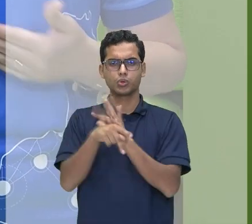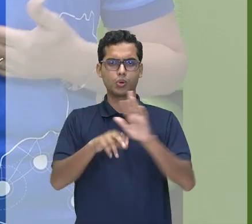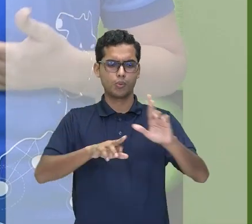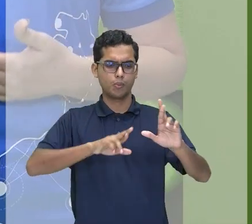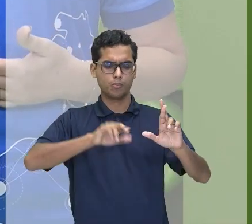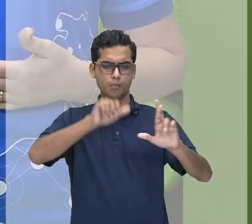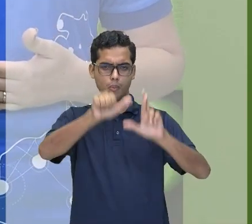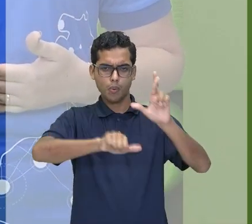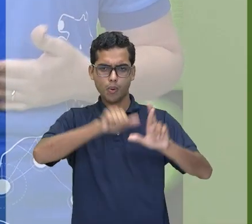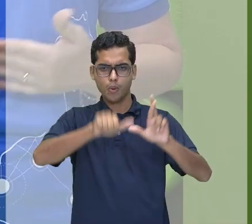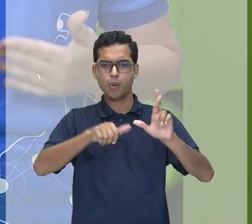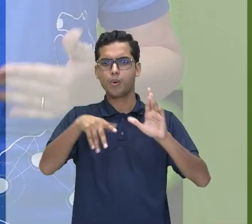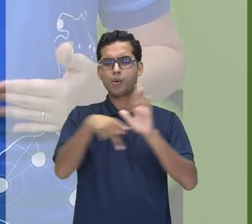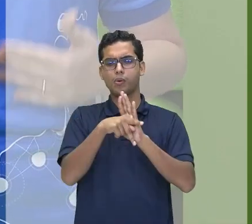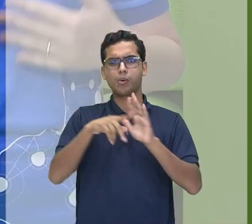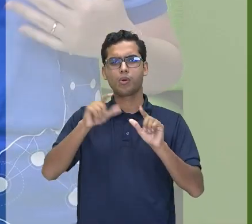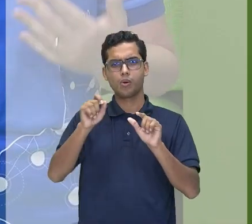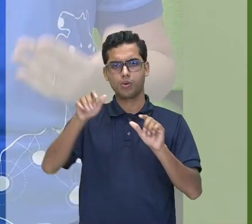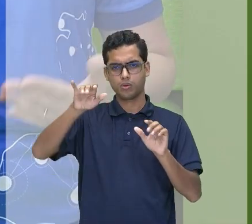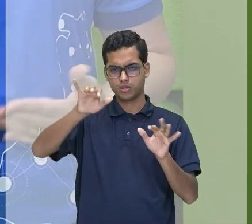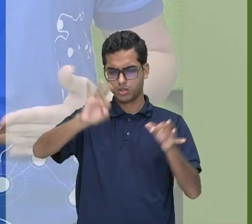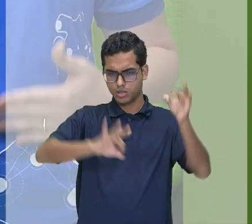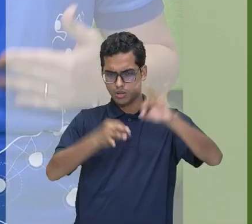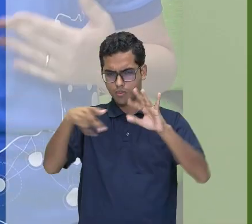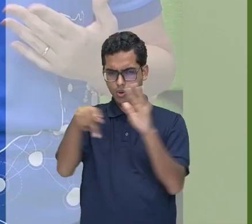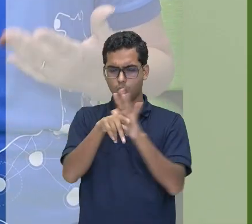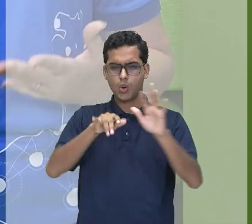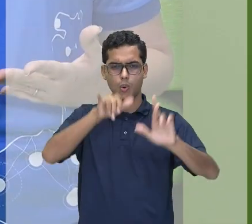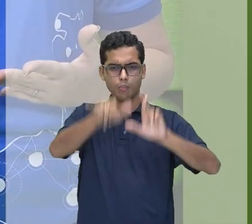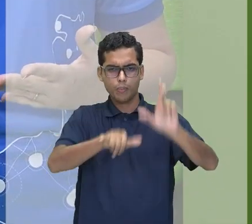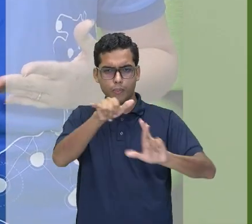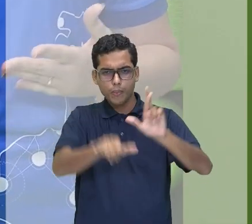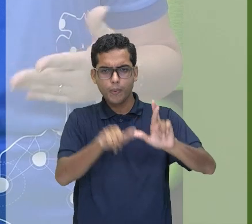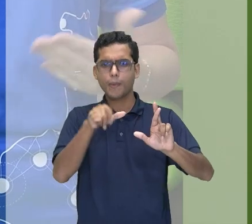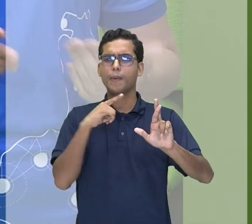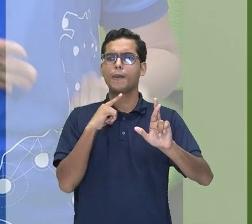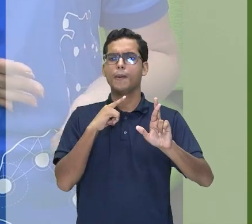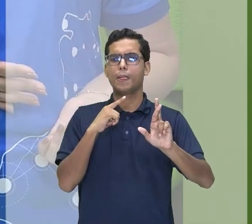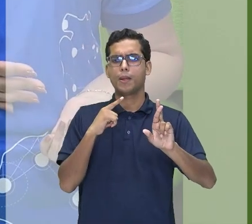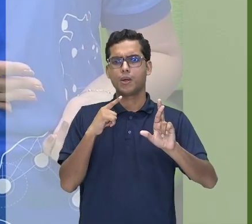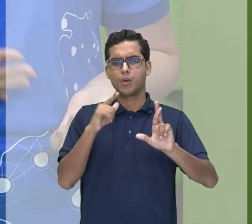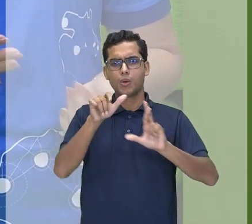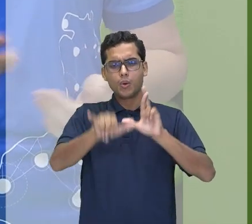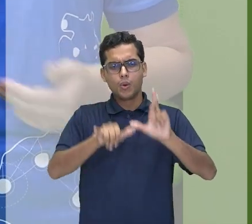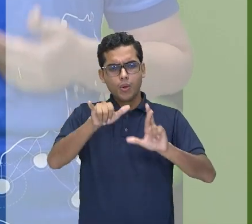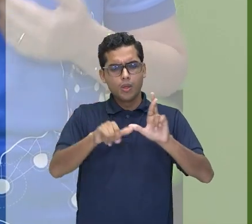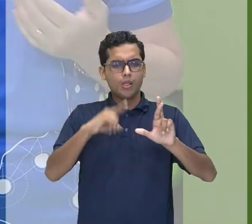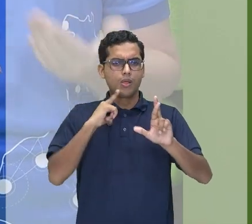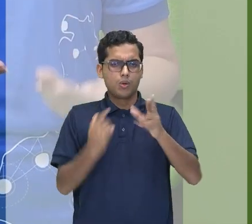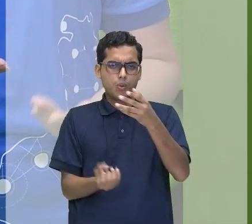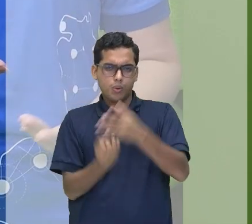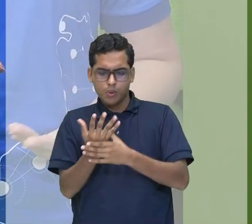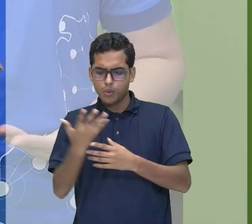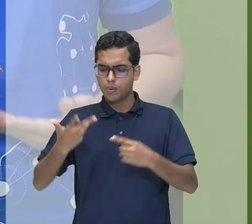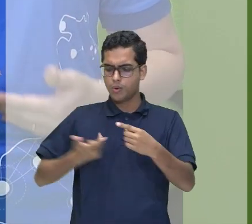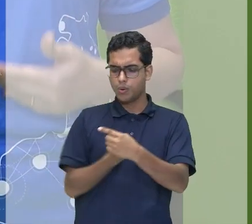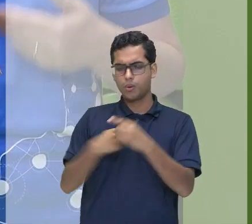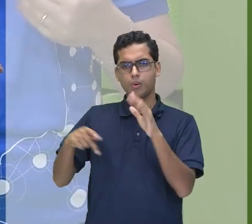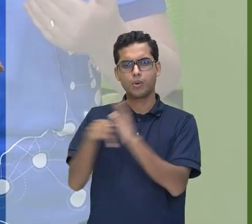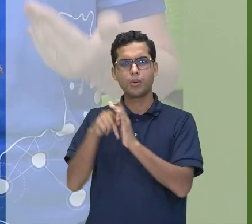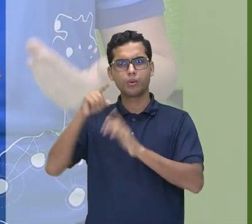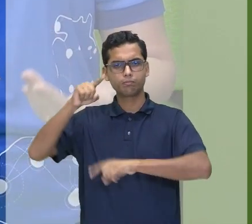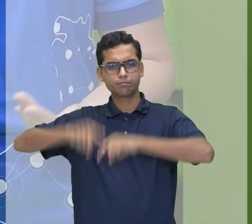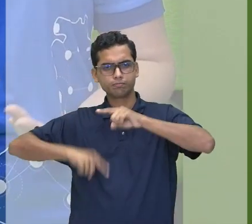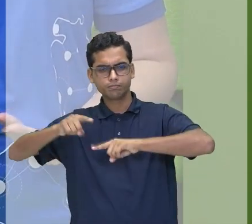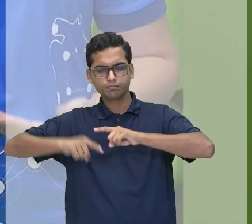químicas. E esse tipo de energia armazena todas as matérias com ligações, liberando ali a